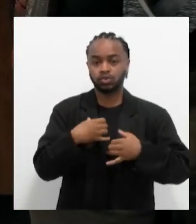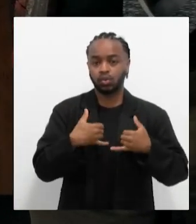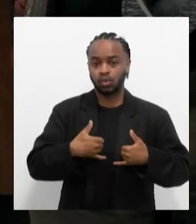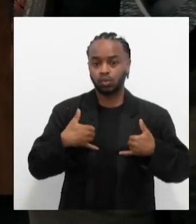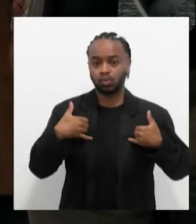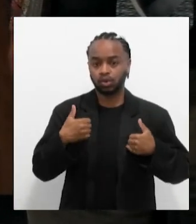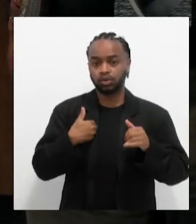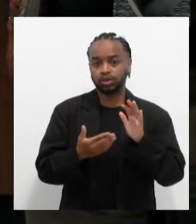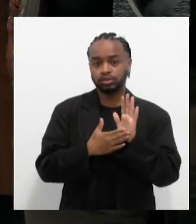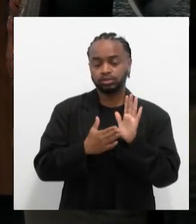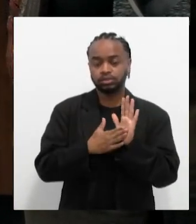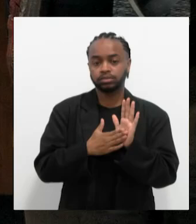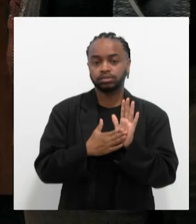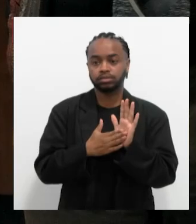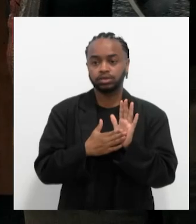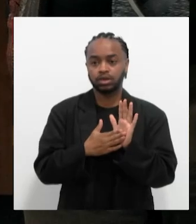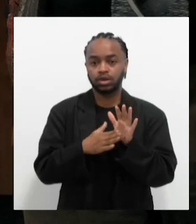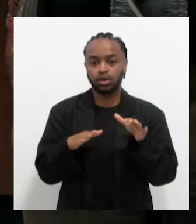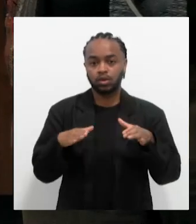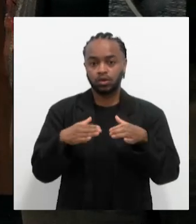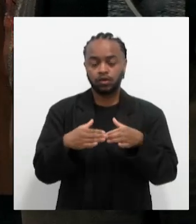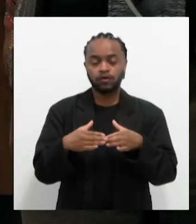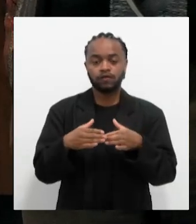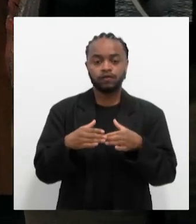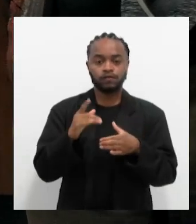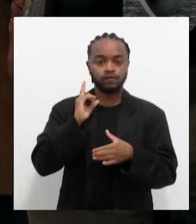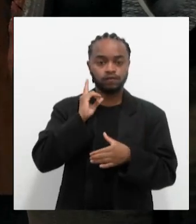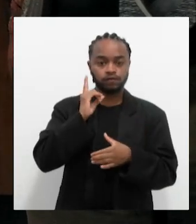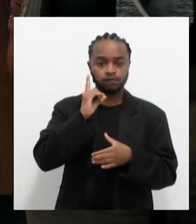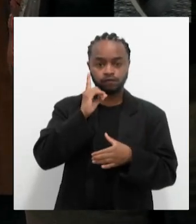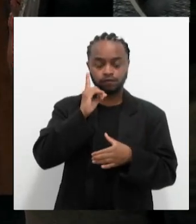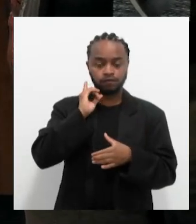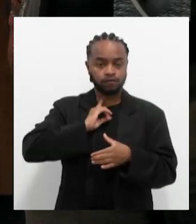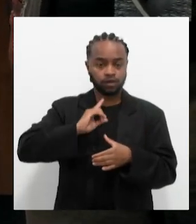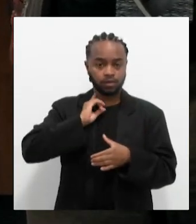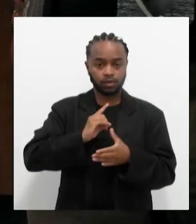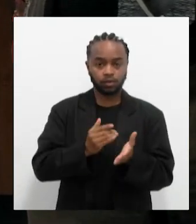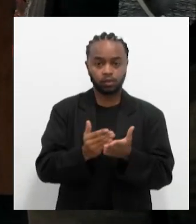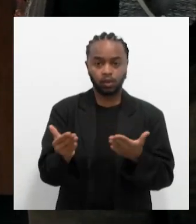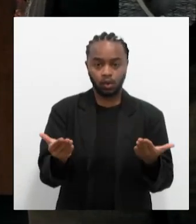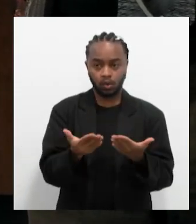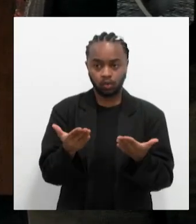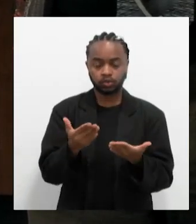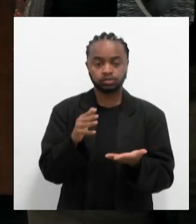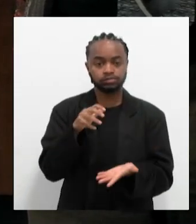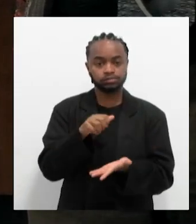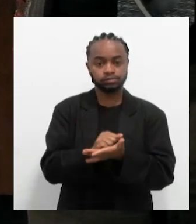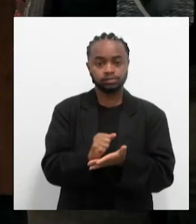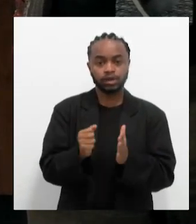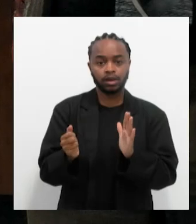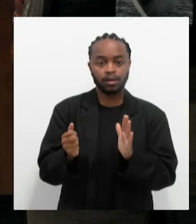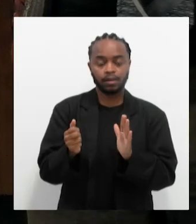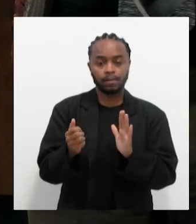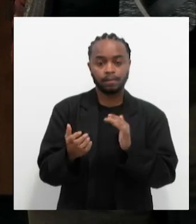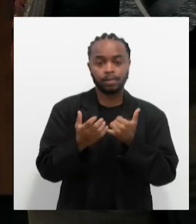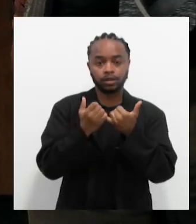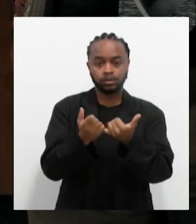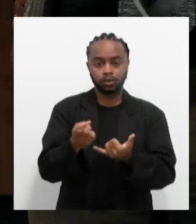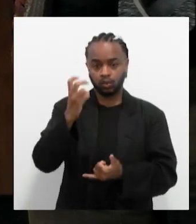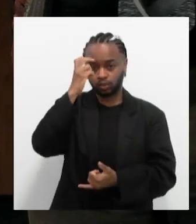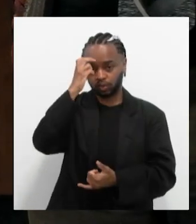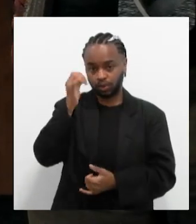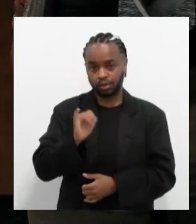que propôs que o Clube de Regatas do Flamengo, a partir de hoje, se torne patrimônio cultural